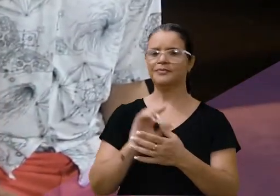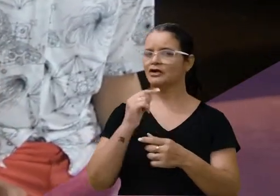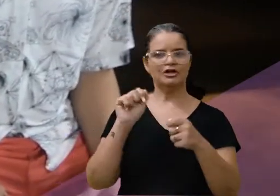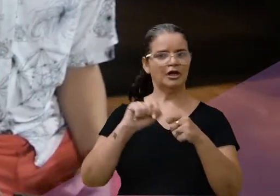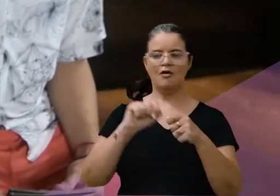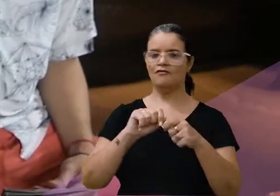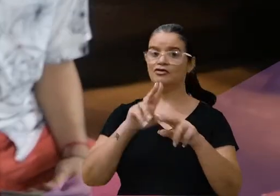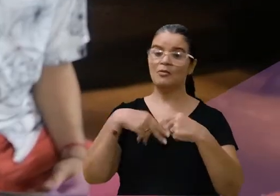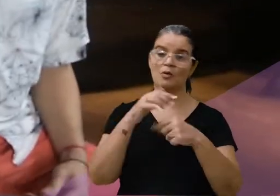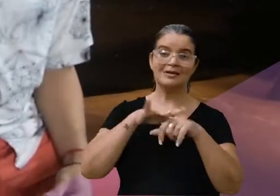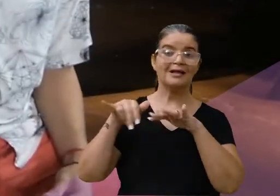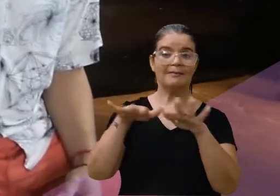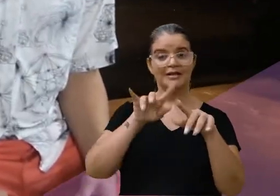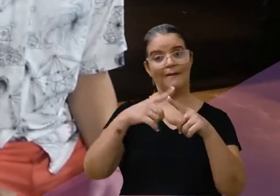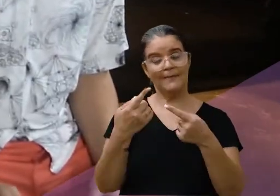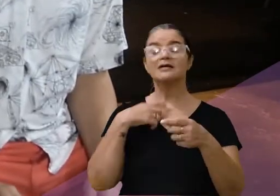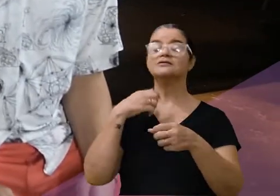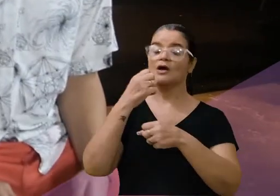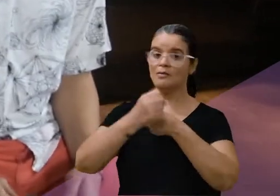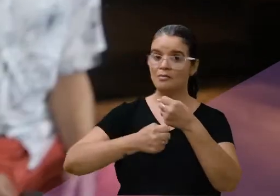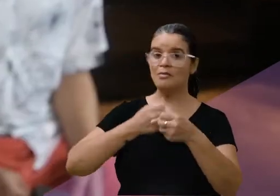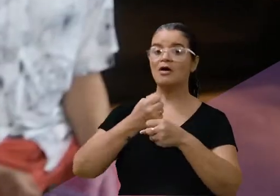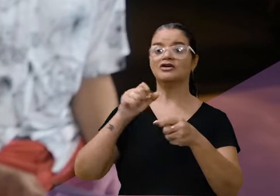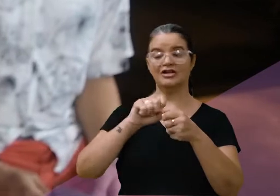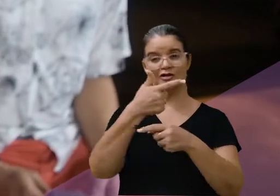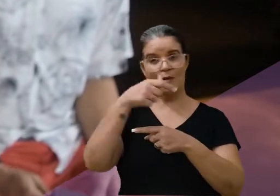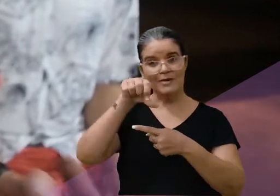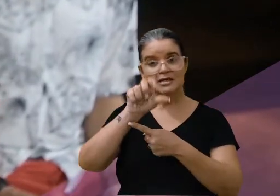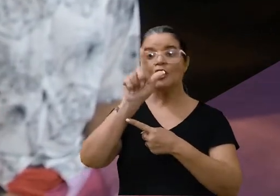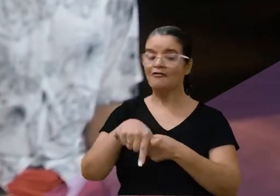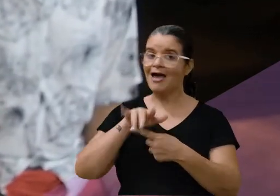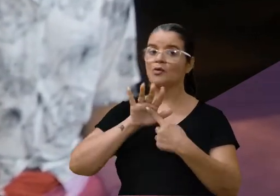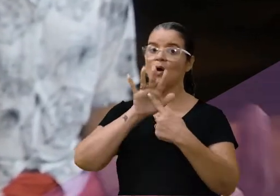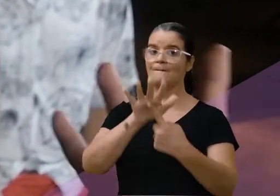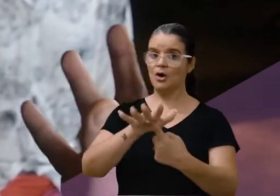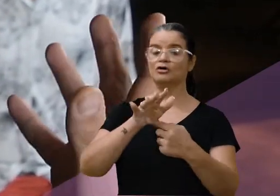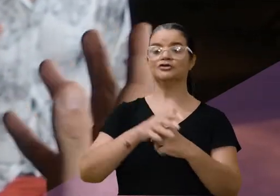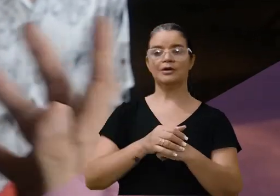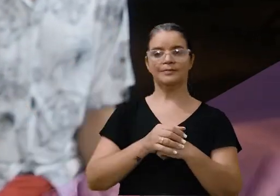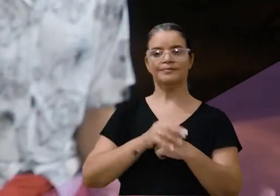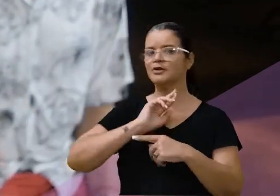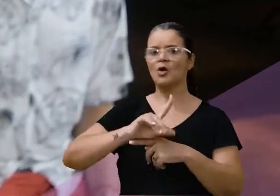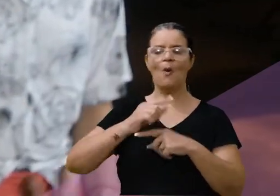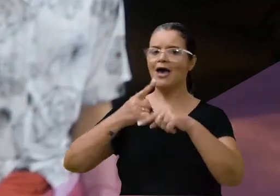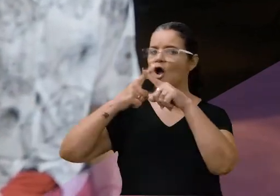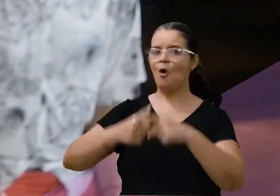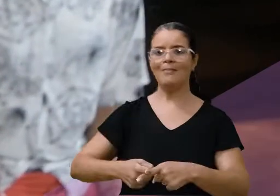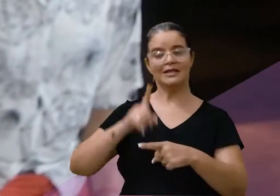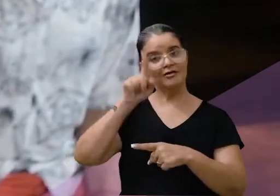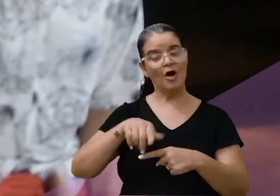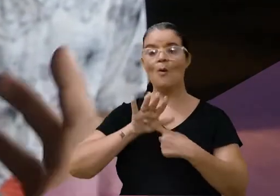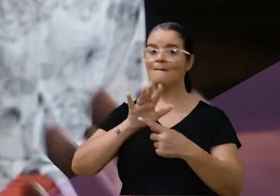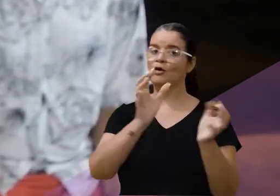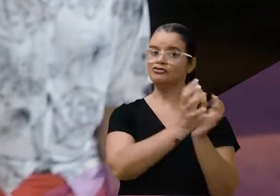não realizou, né, por causa da pandemia, mas até o ano que a gente realizou, de 2019, ela era uma mostra não era competitiva, era uma amostra